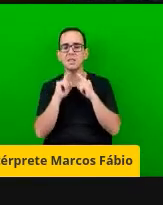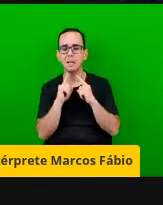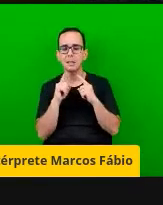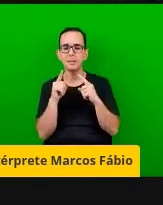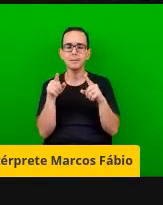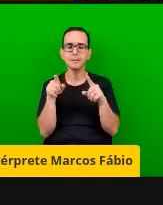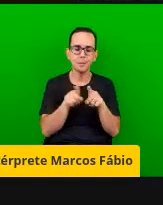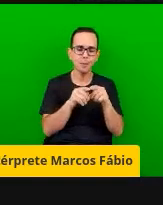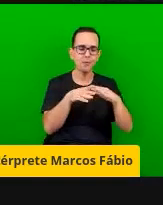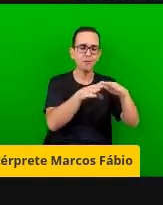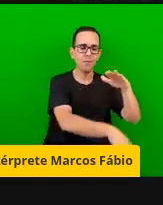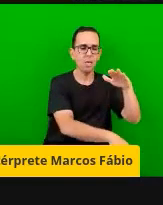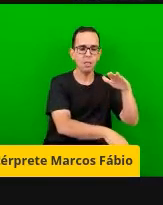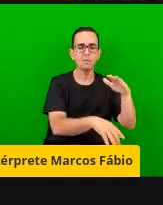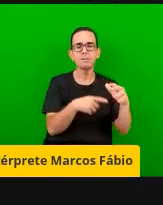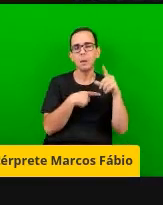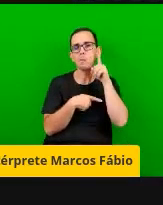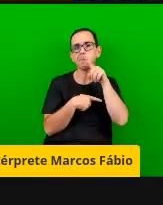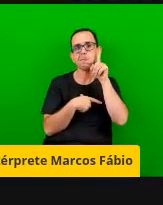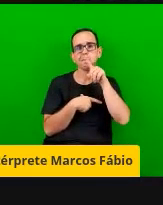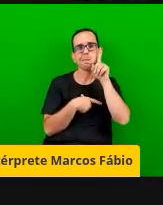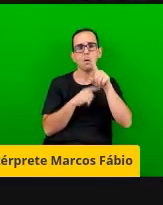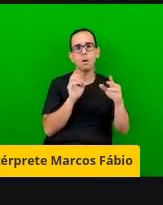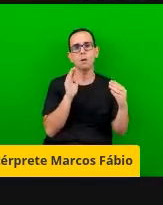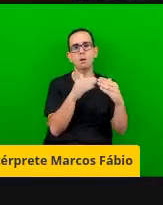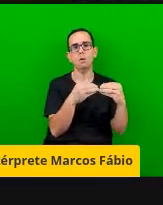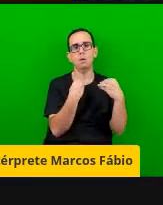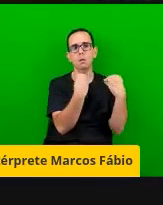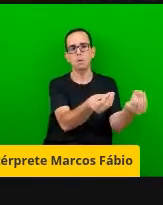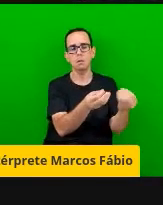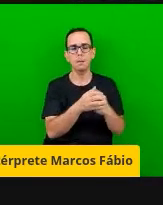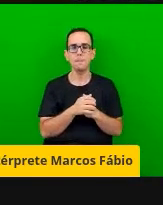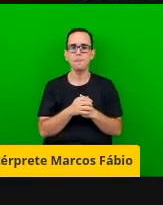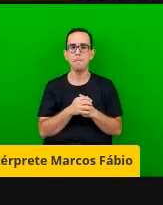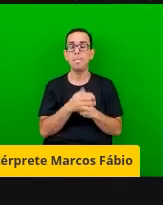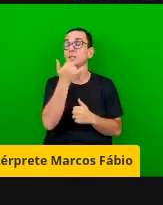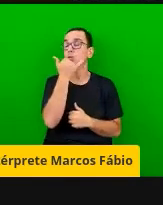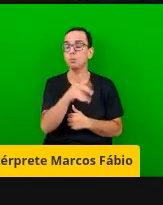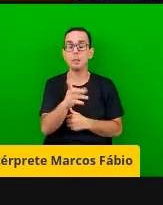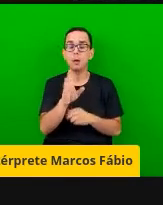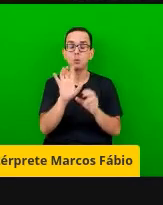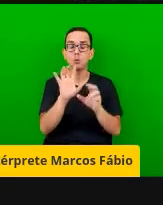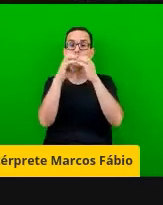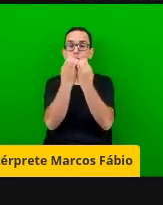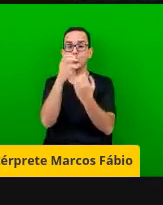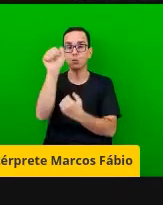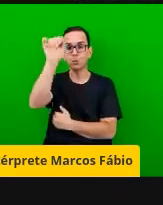qualificados ficam com o pessoal da África, com as comunidades tradicionais.